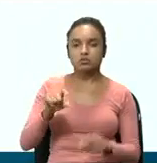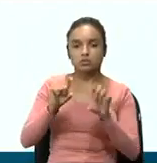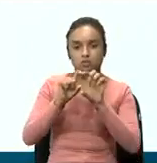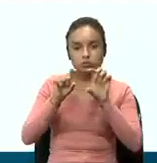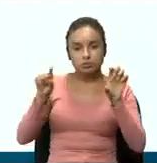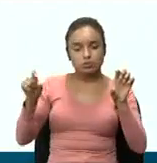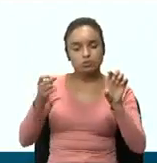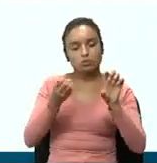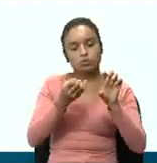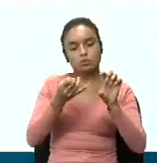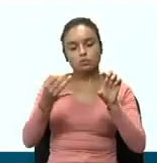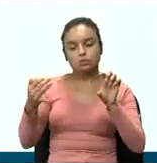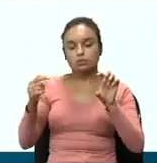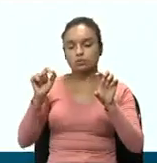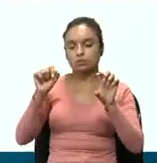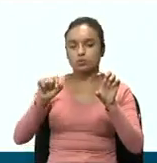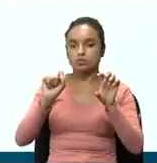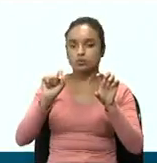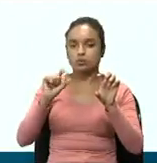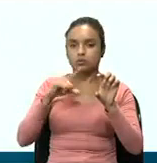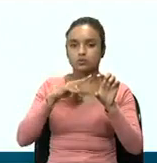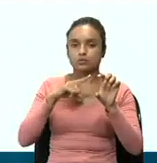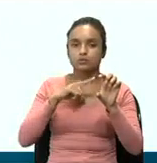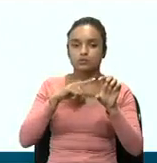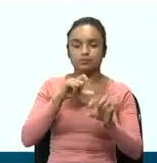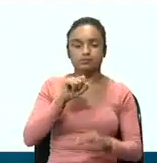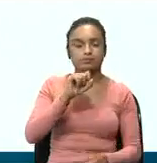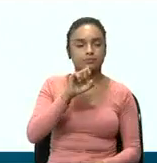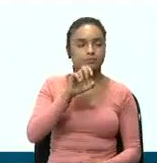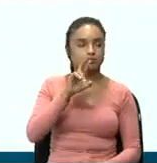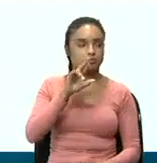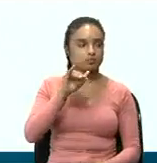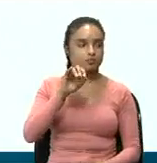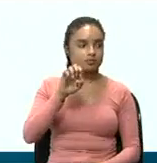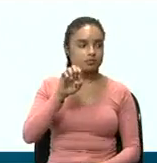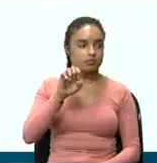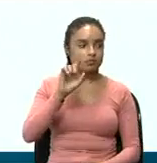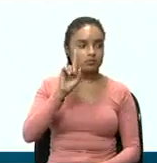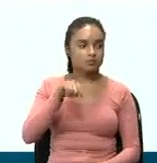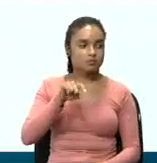fato, né, então essa série que nós temos aqui, ela é